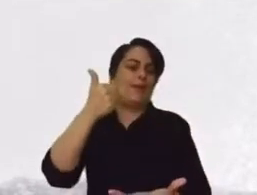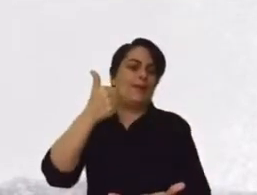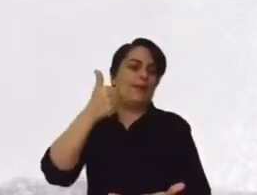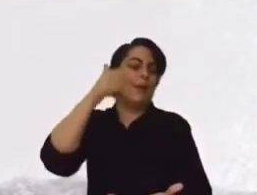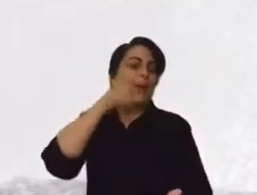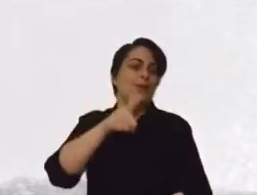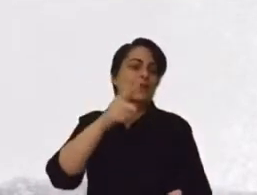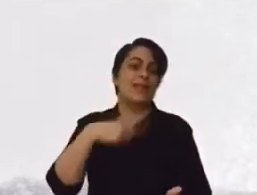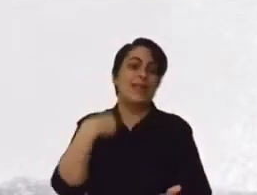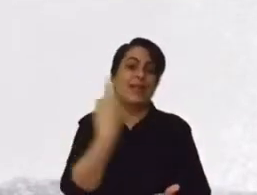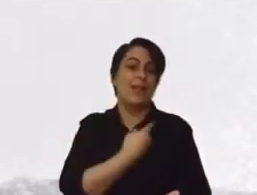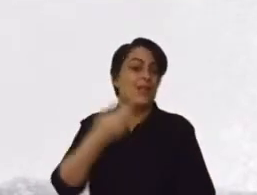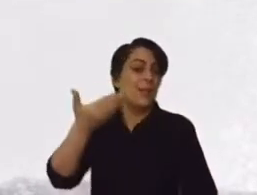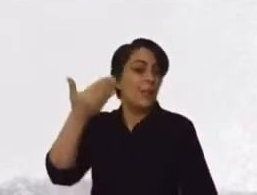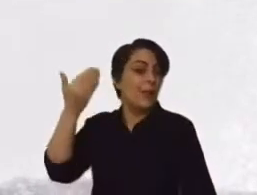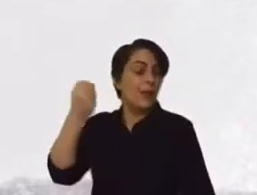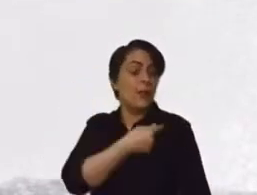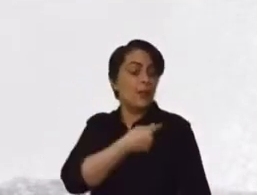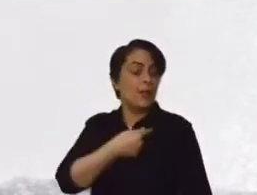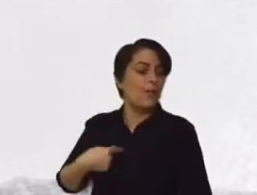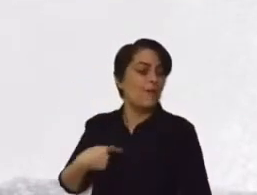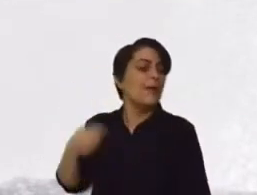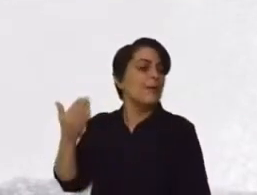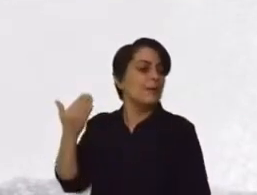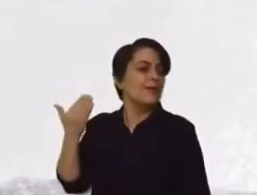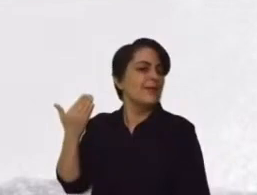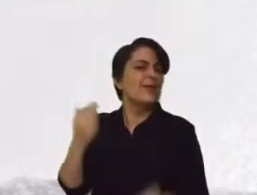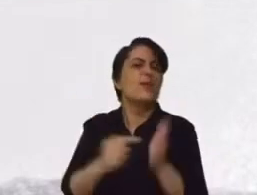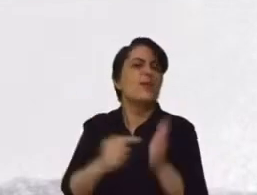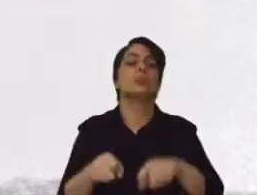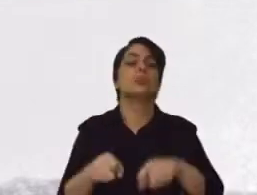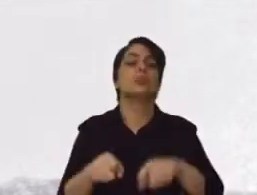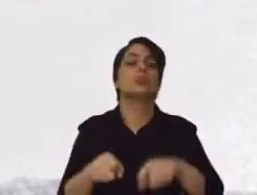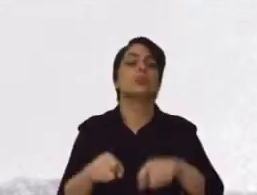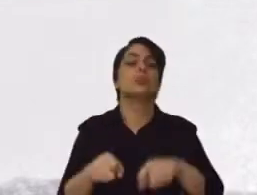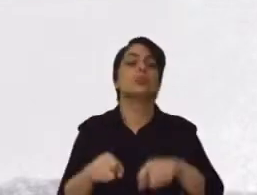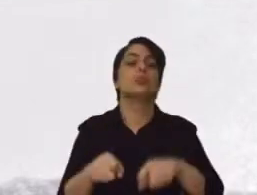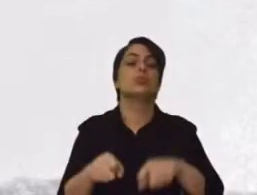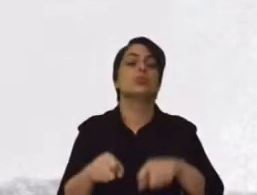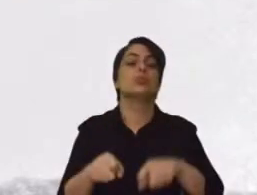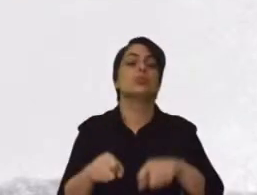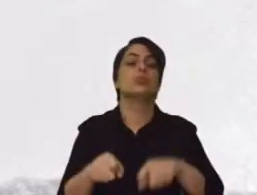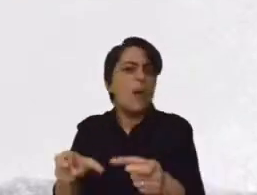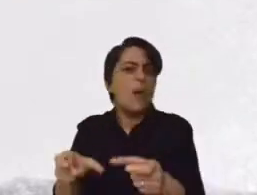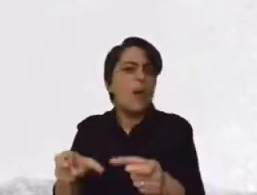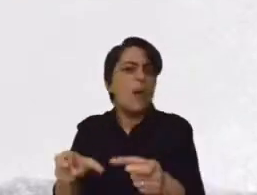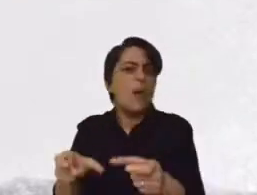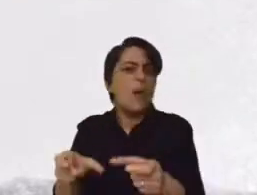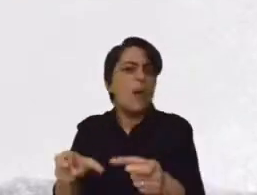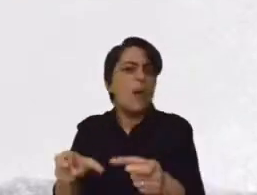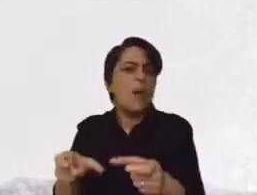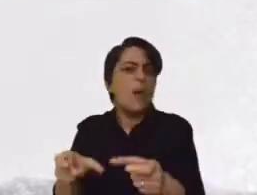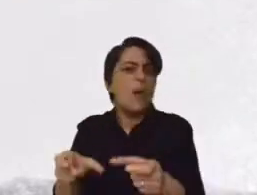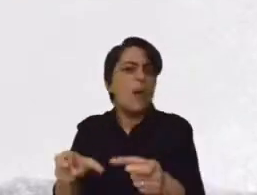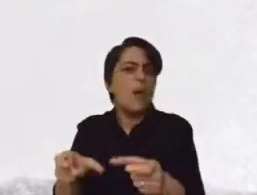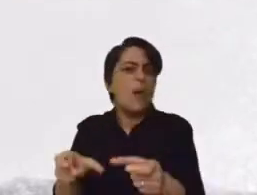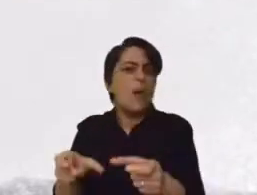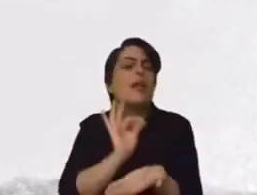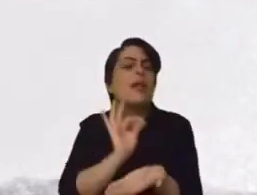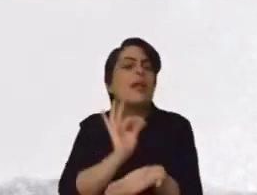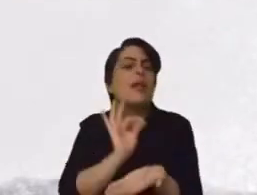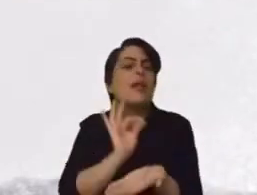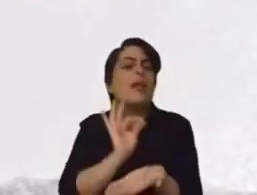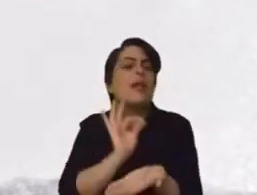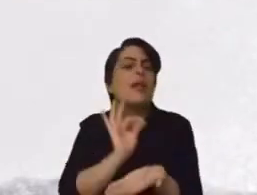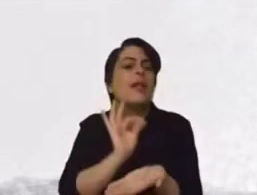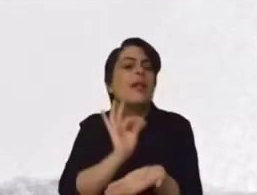país, provamos que era possível todo mundo tomar café, que era possível filho de pobre entrar na universidade, que era